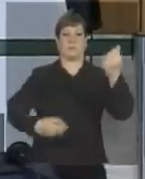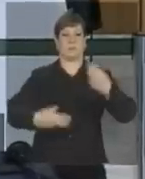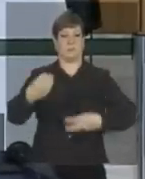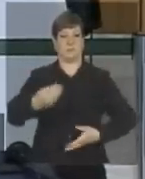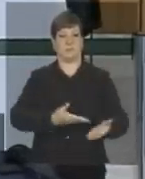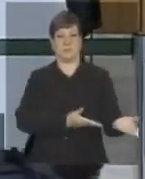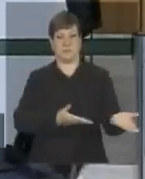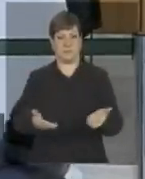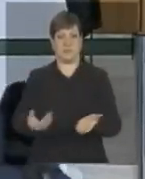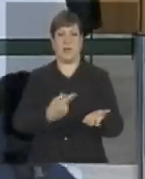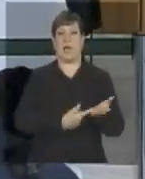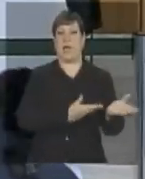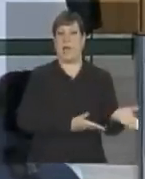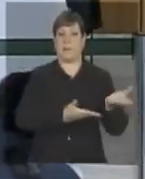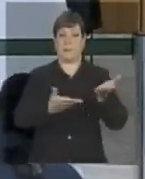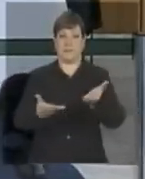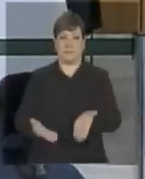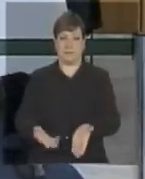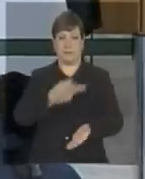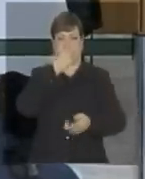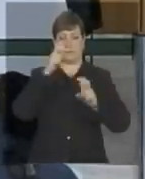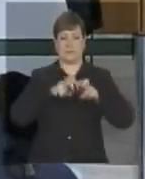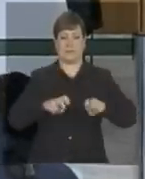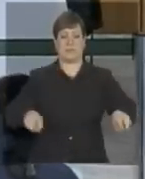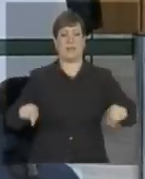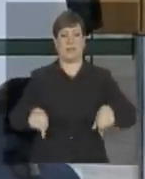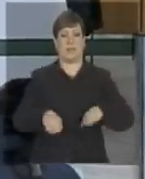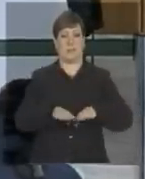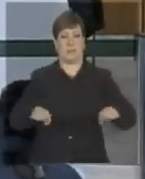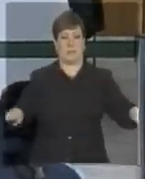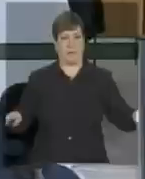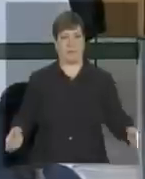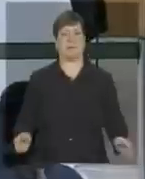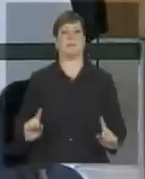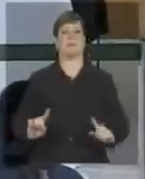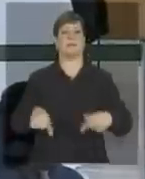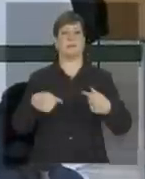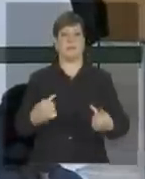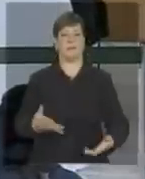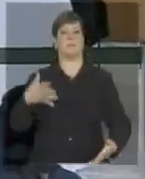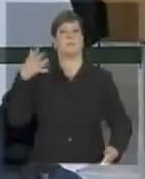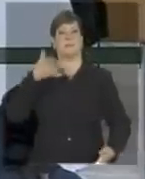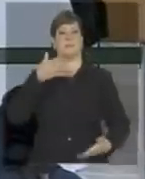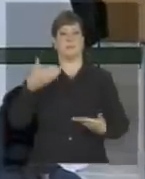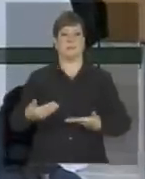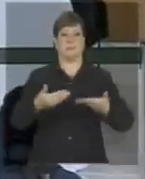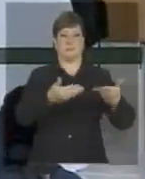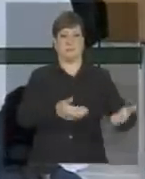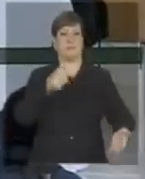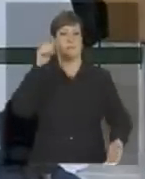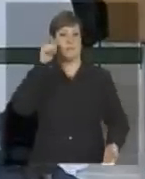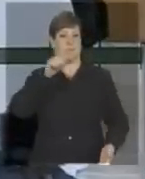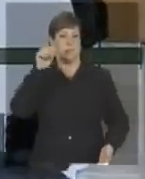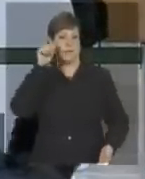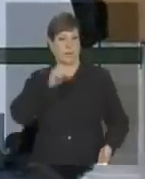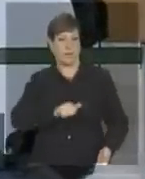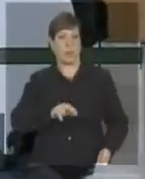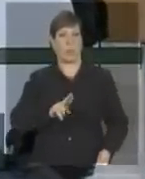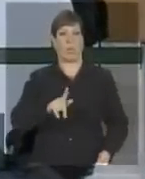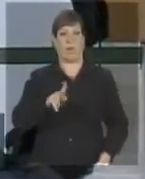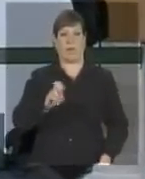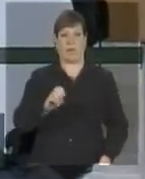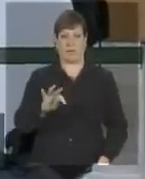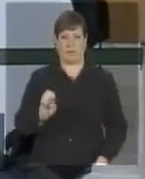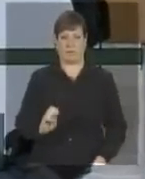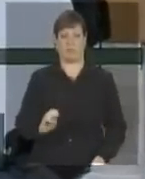integrantes desta mesa e, em seguida, passando a palavra à senhora Huguette Labelle.